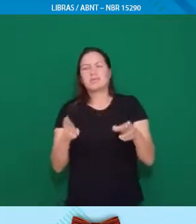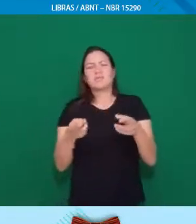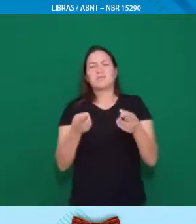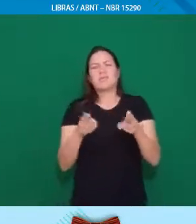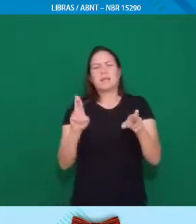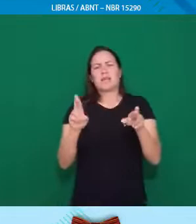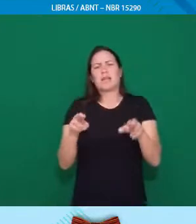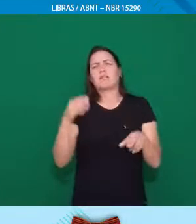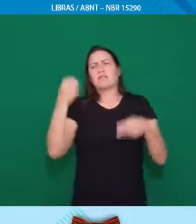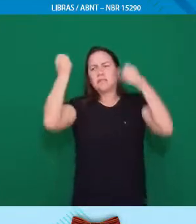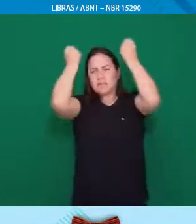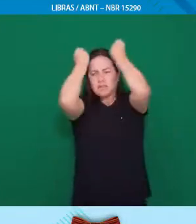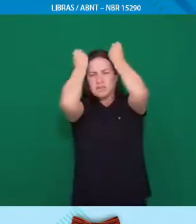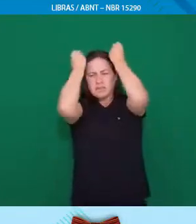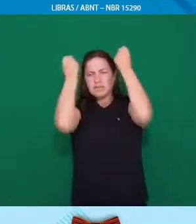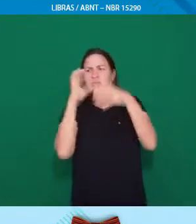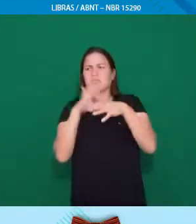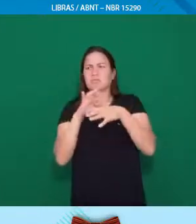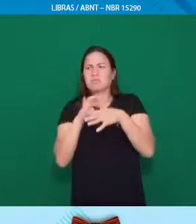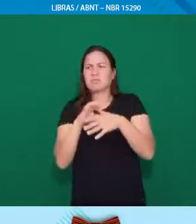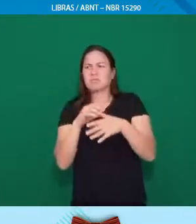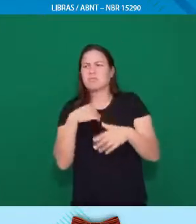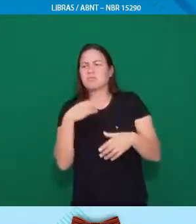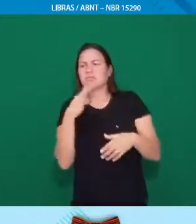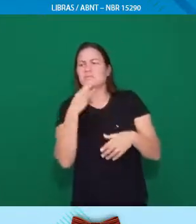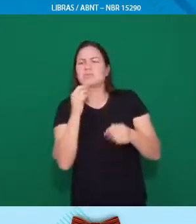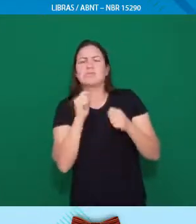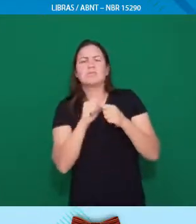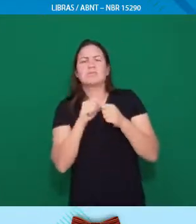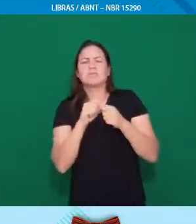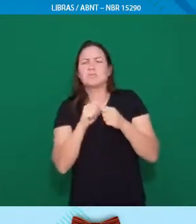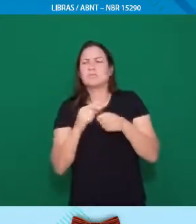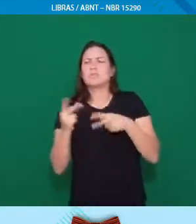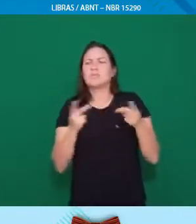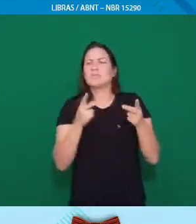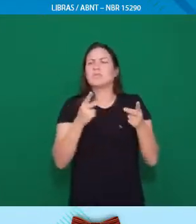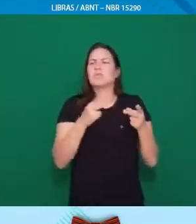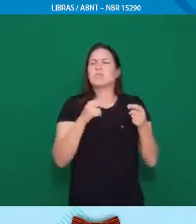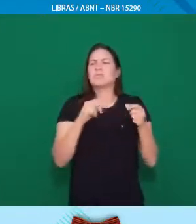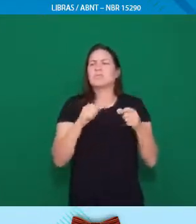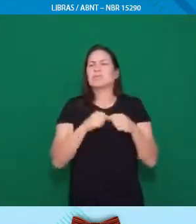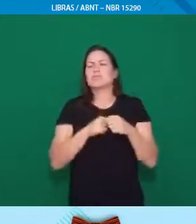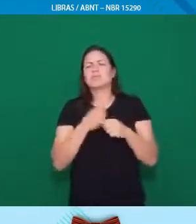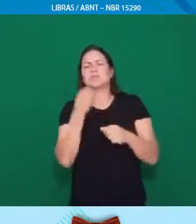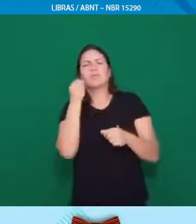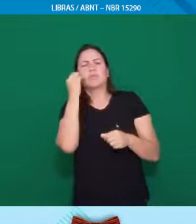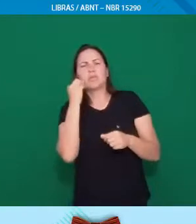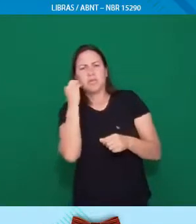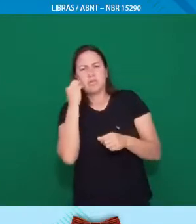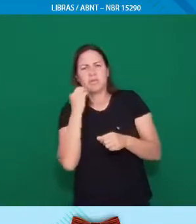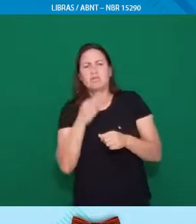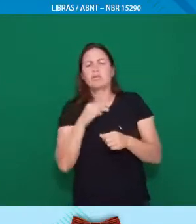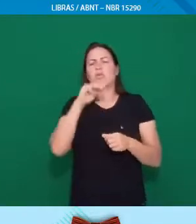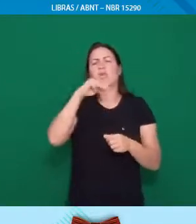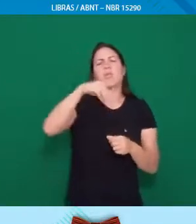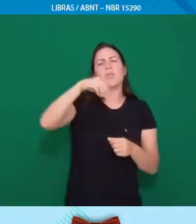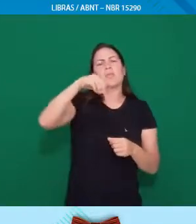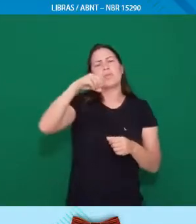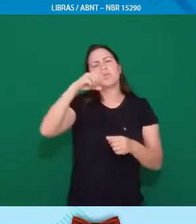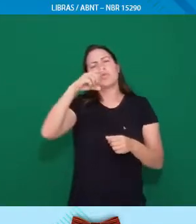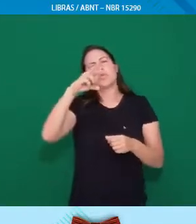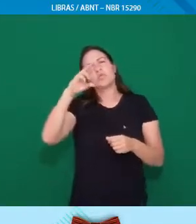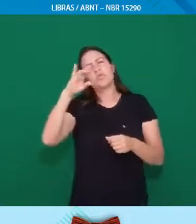tinha feito um lixo em lá e ele conheceu o cara que fazer ele diz quem sabe fazer um passo diferente não experimentar fazer um nicho in